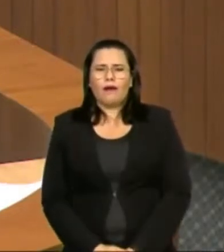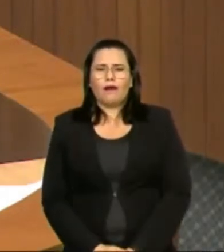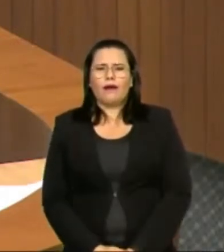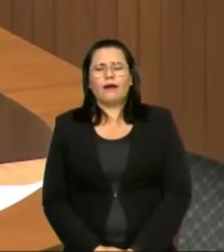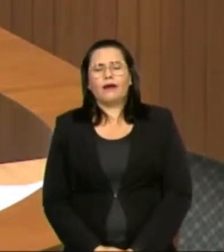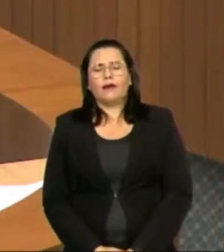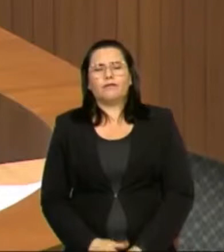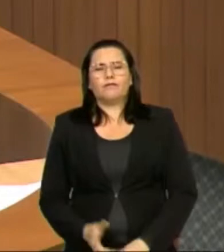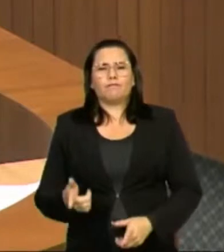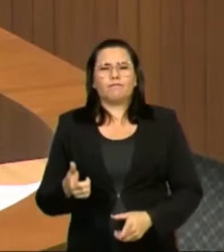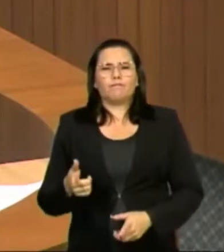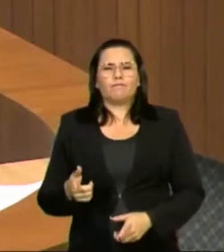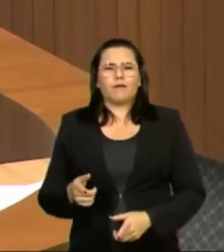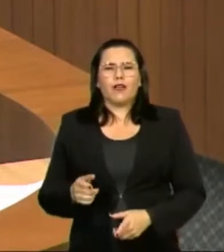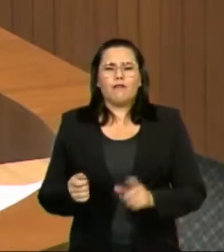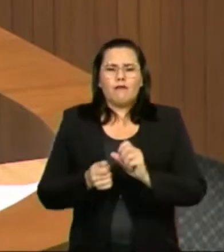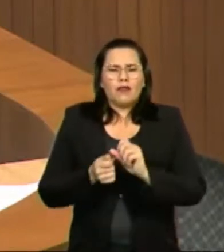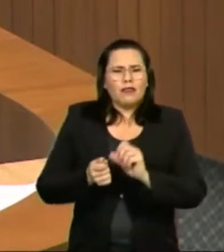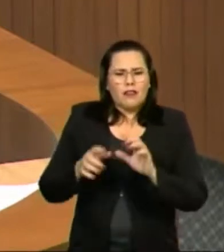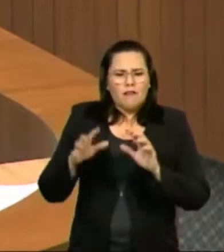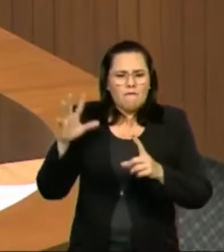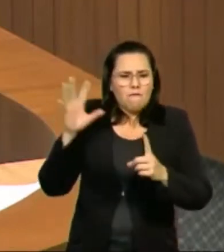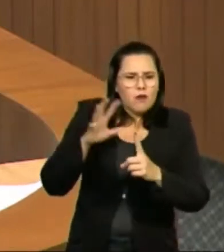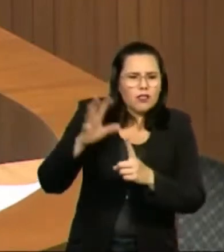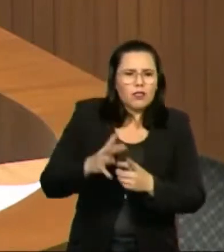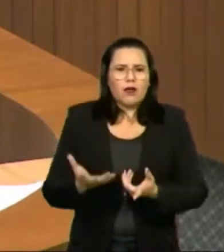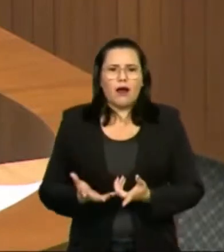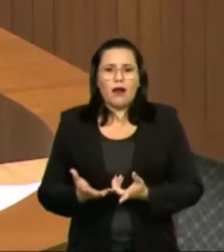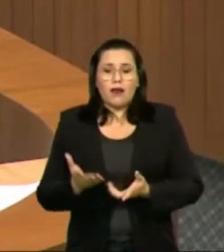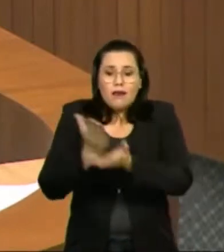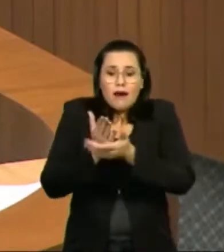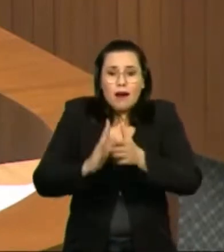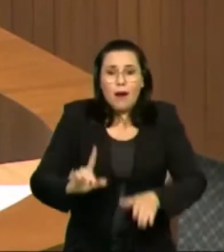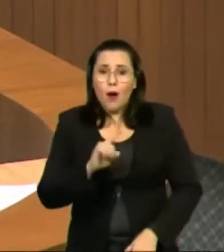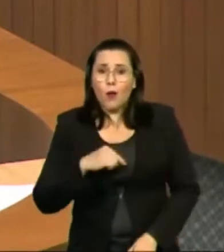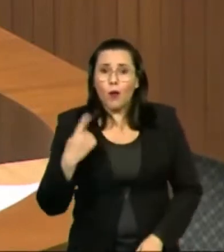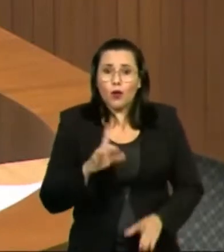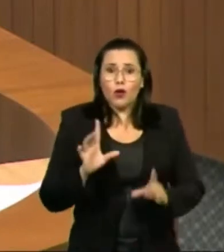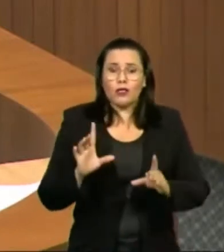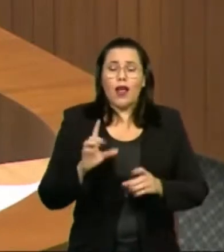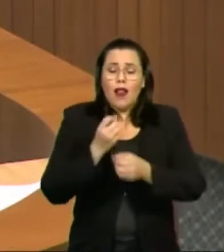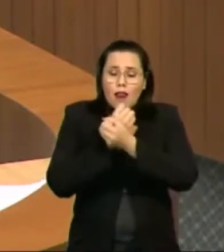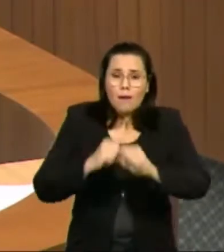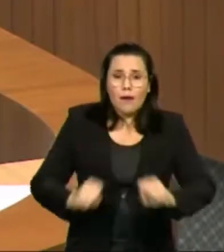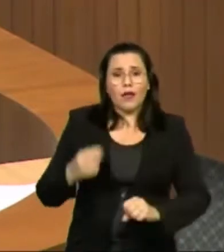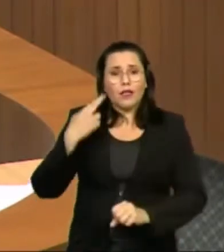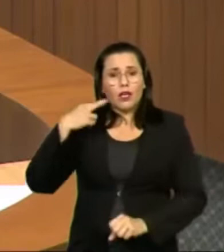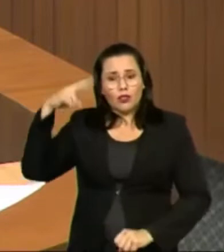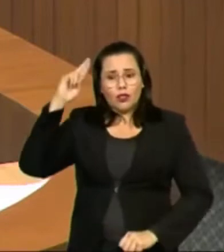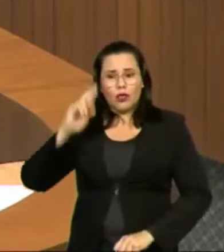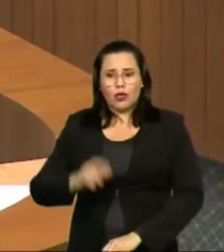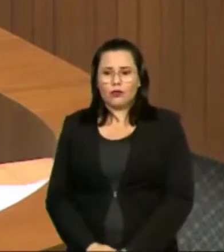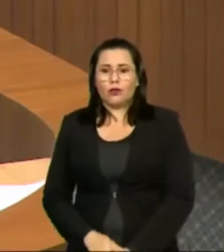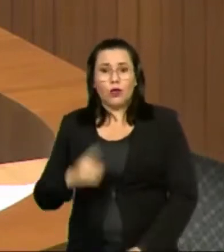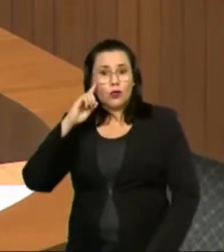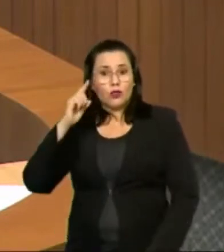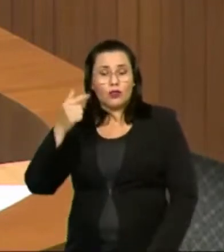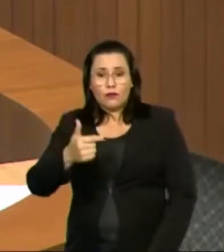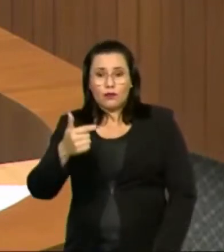fundamentais. Essa resolução número 34, soltada agora no dia 24